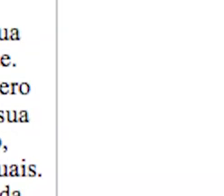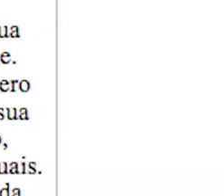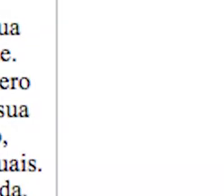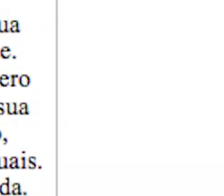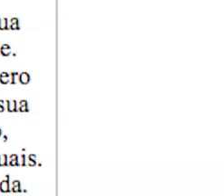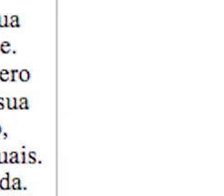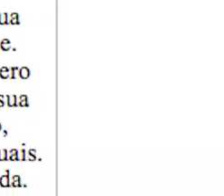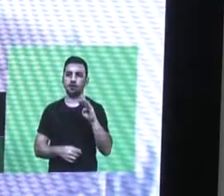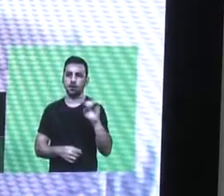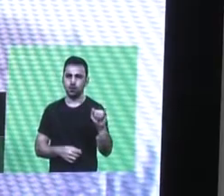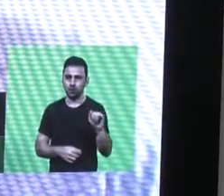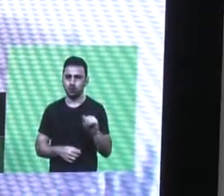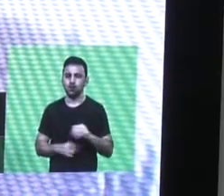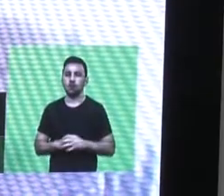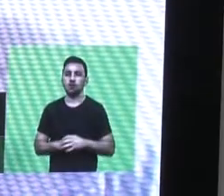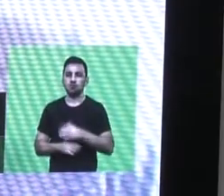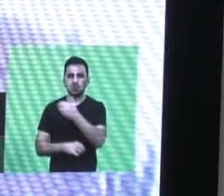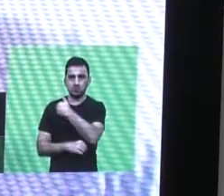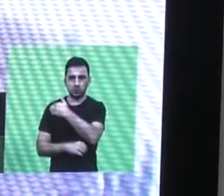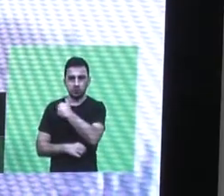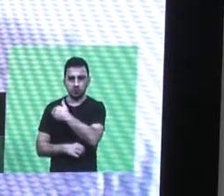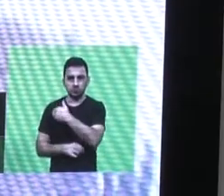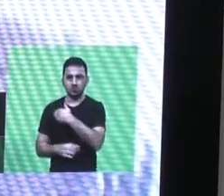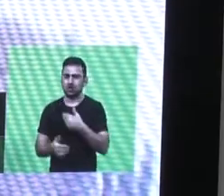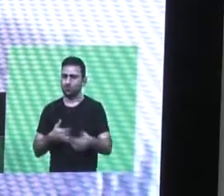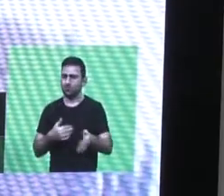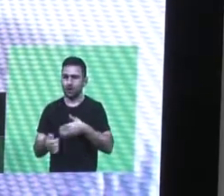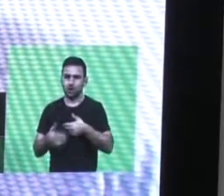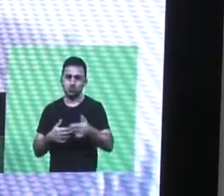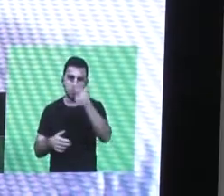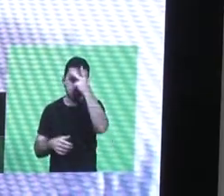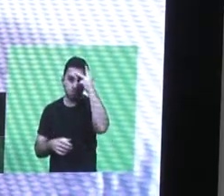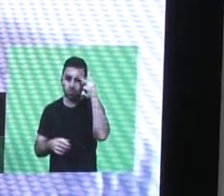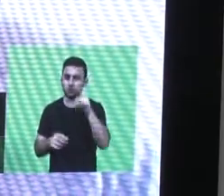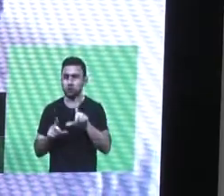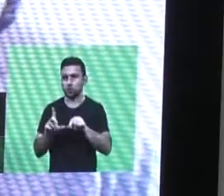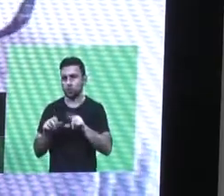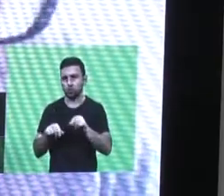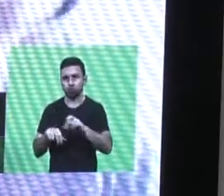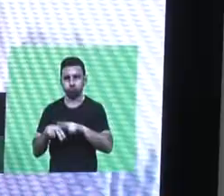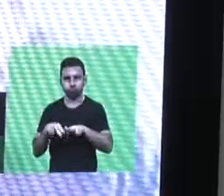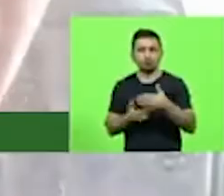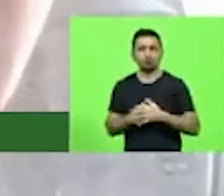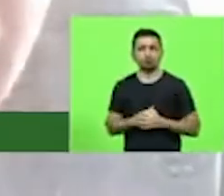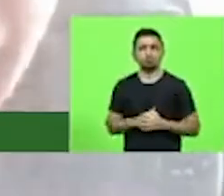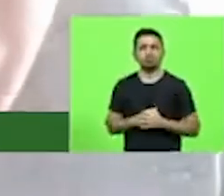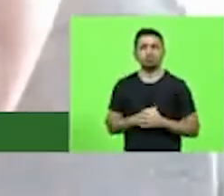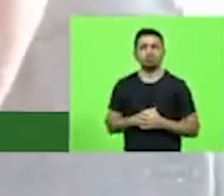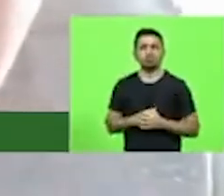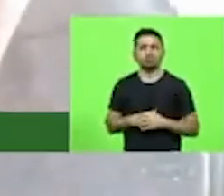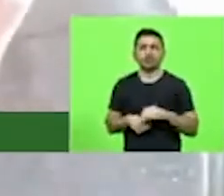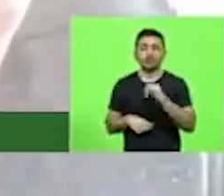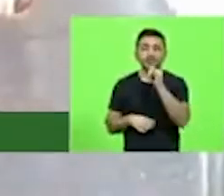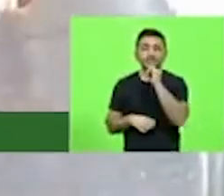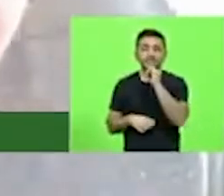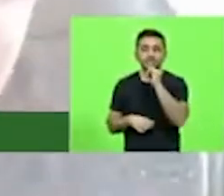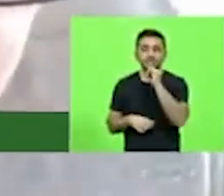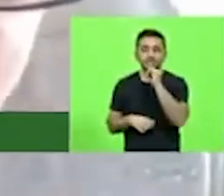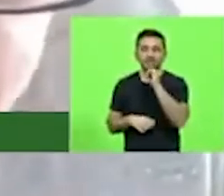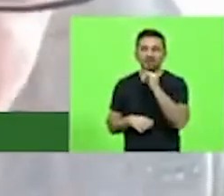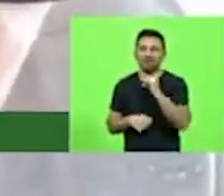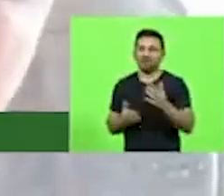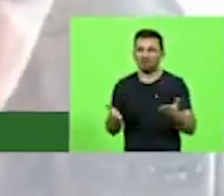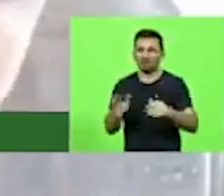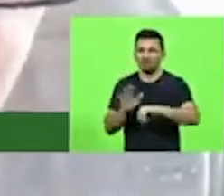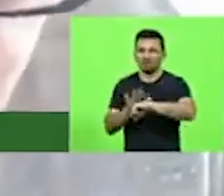a atitude criminosa e reforçaram a importância da luta pelos direitos LGBT. Exemplo disso é o crime